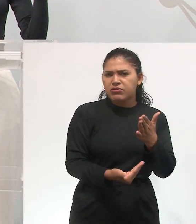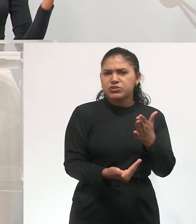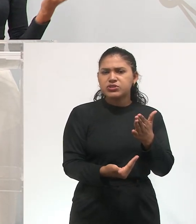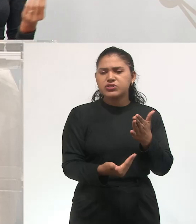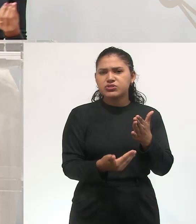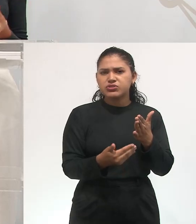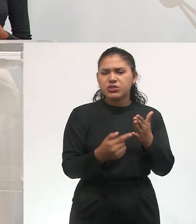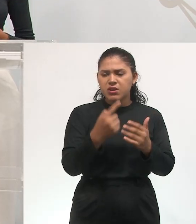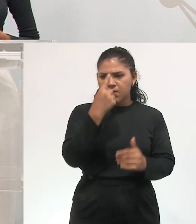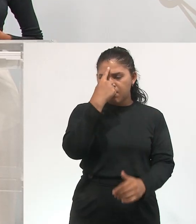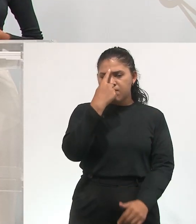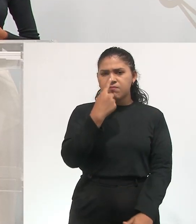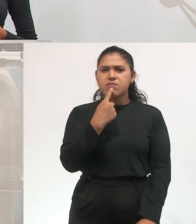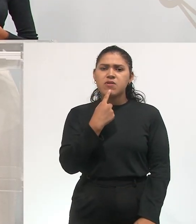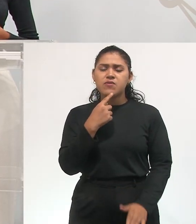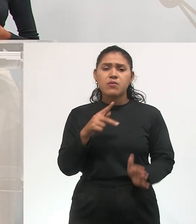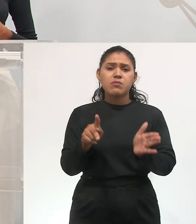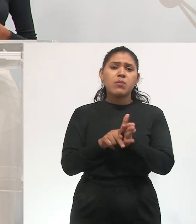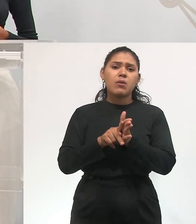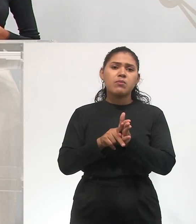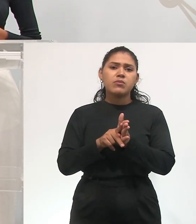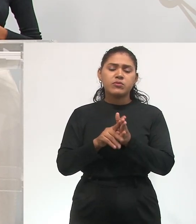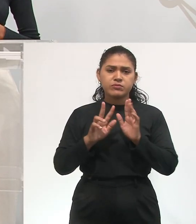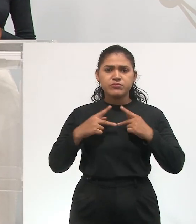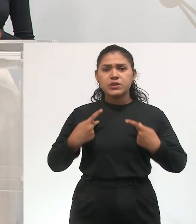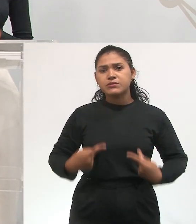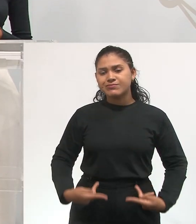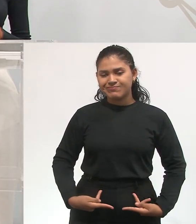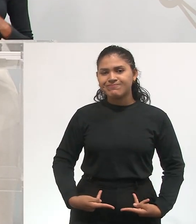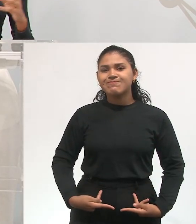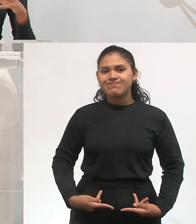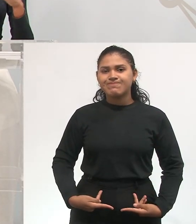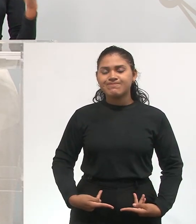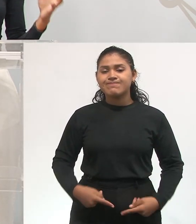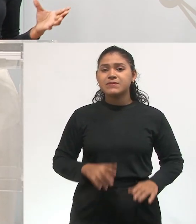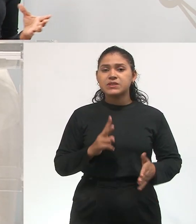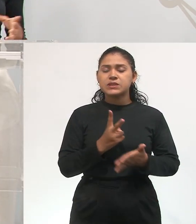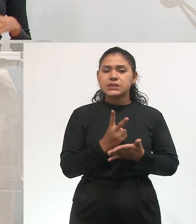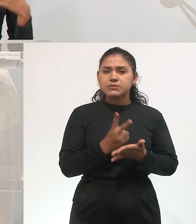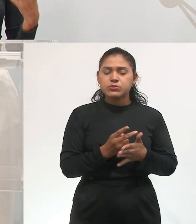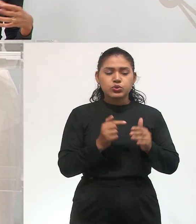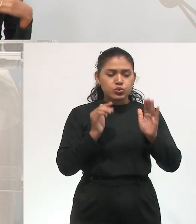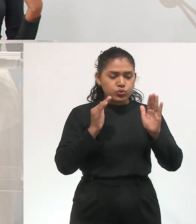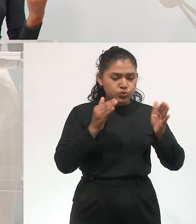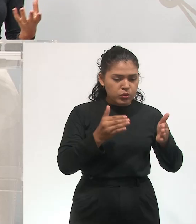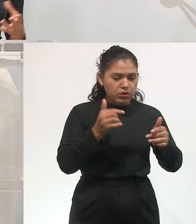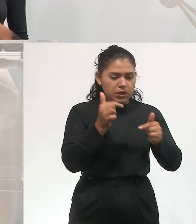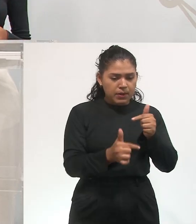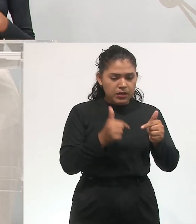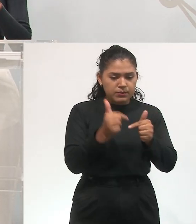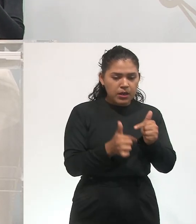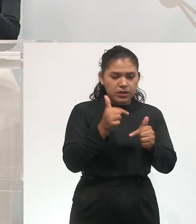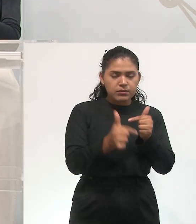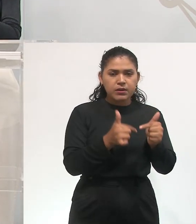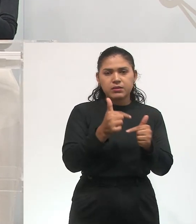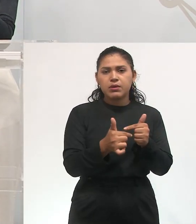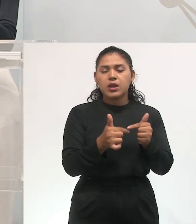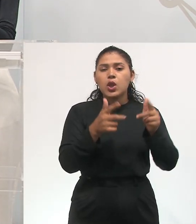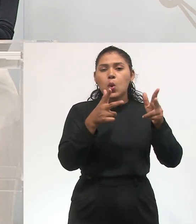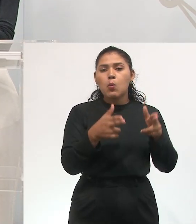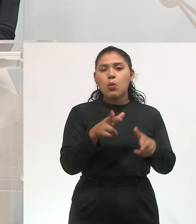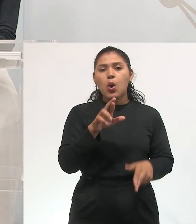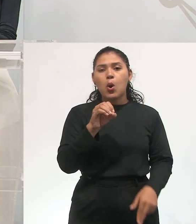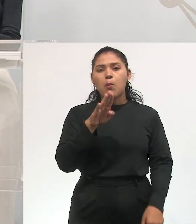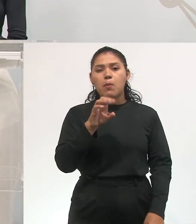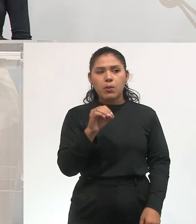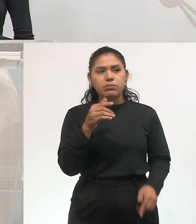ele perde a sua essência enquanto ser humano, né? E ele continua defendendo na